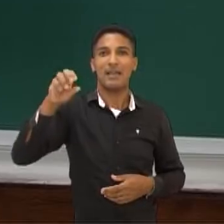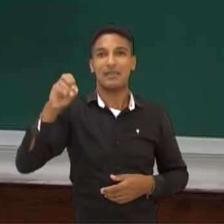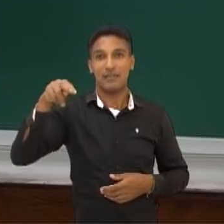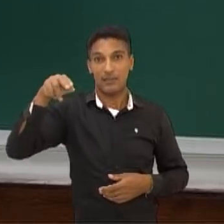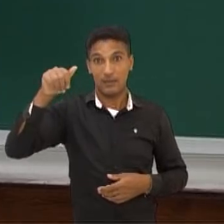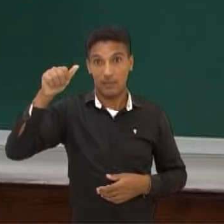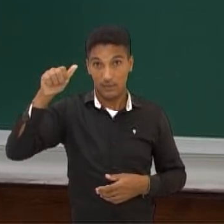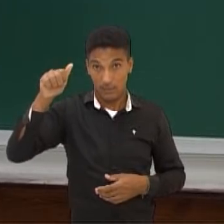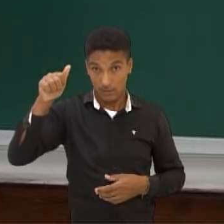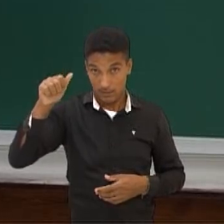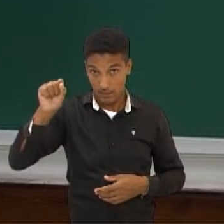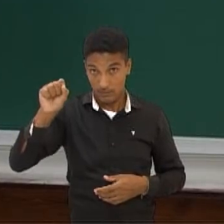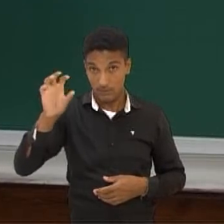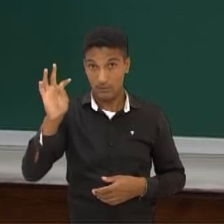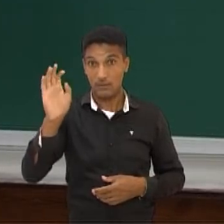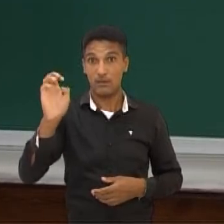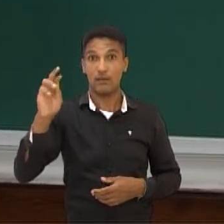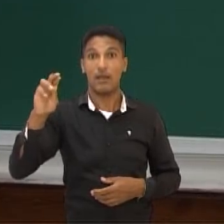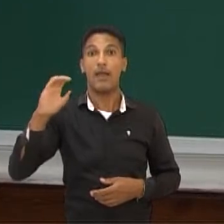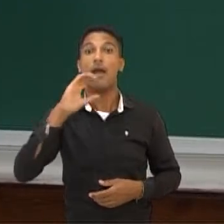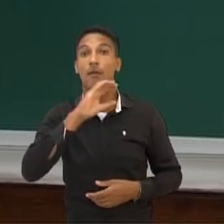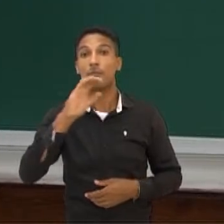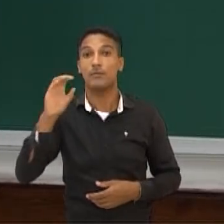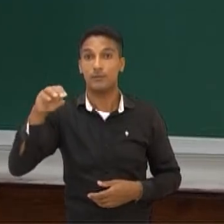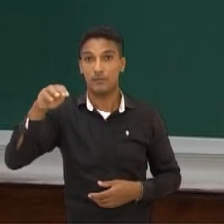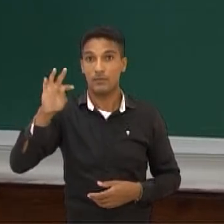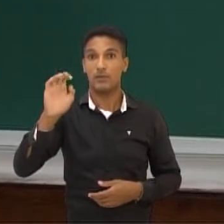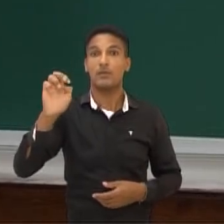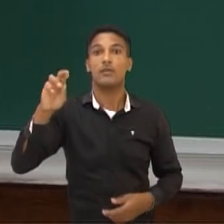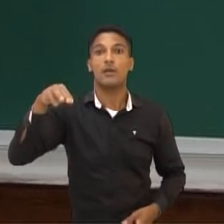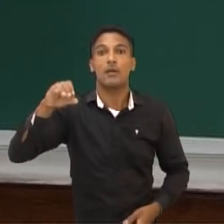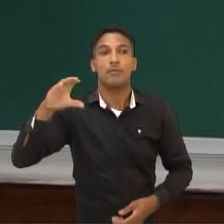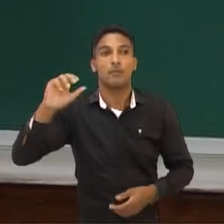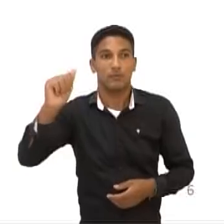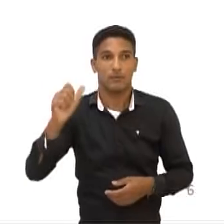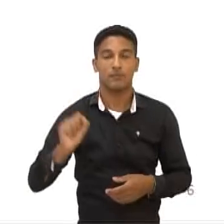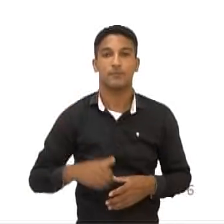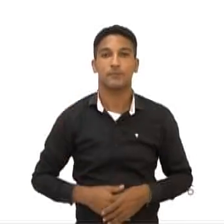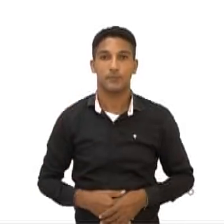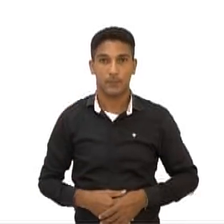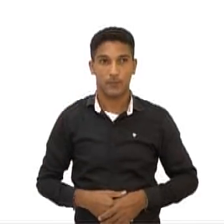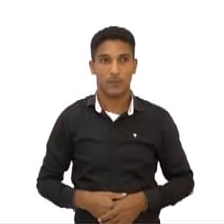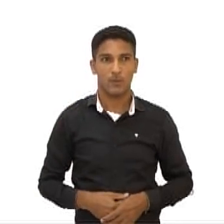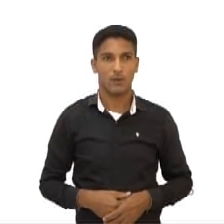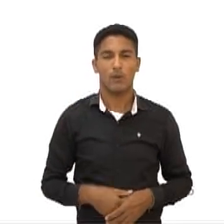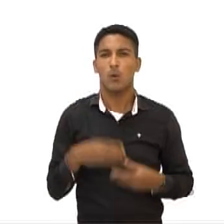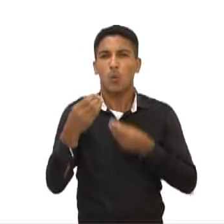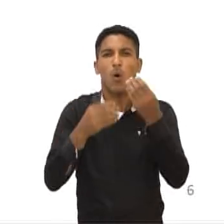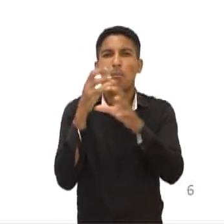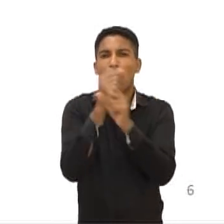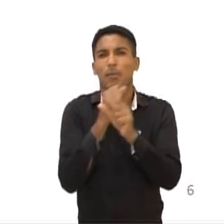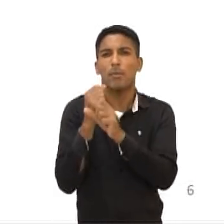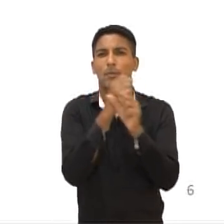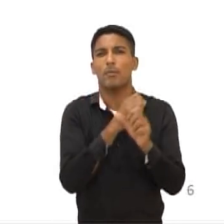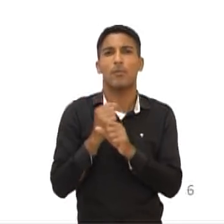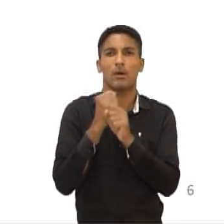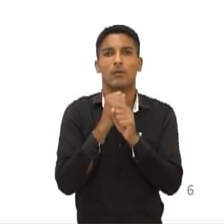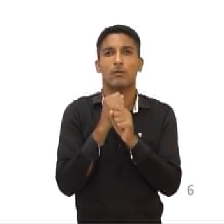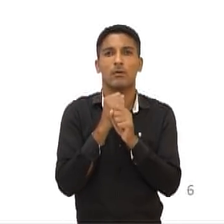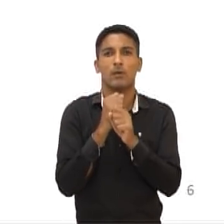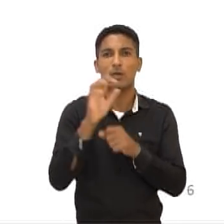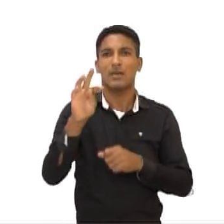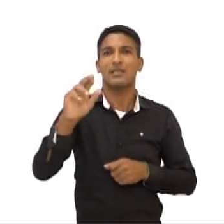Industrial. Como é que calcula o trabalho? De uma maneira bem simples, o trabalho de um gás, você pega a pressão